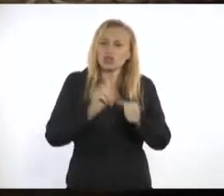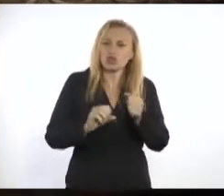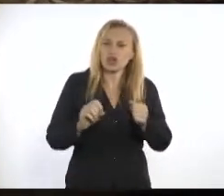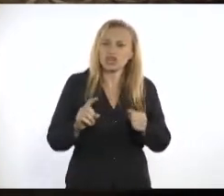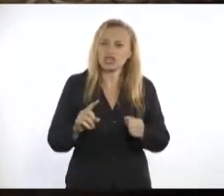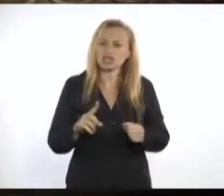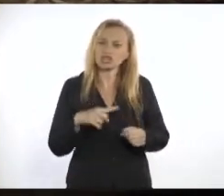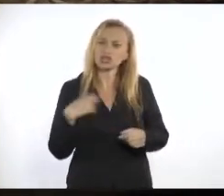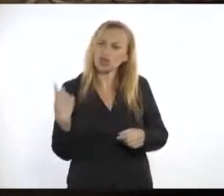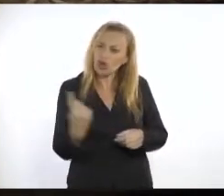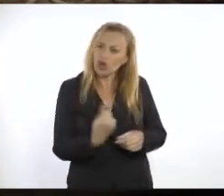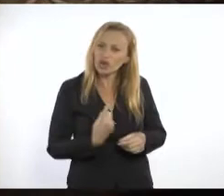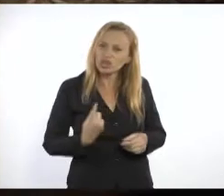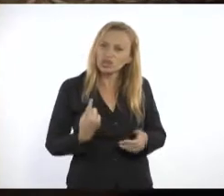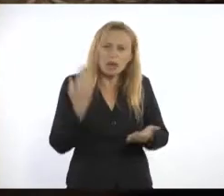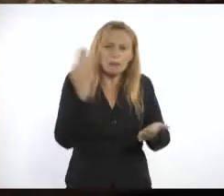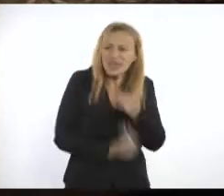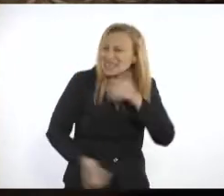casa perderem tempo